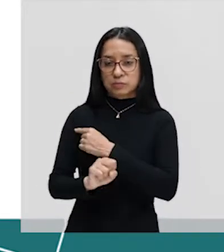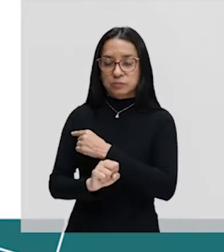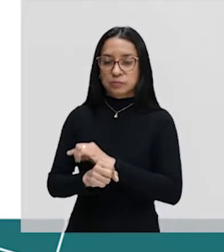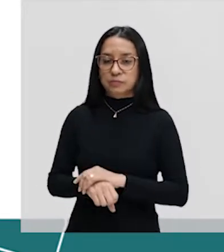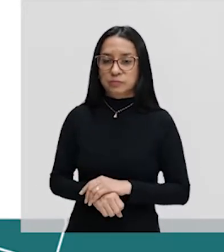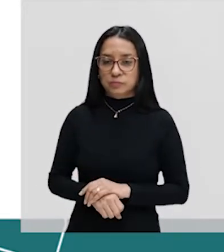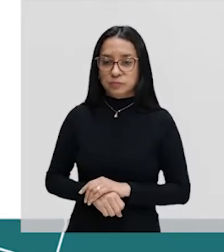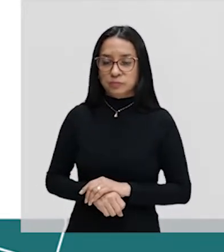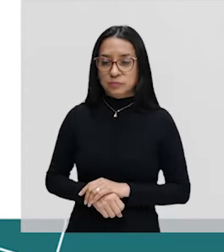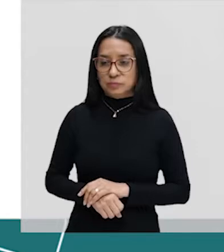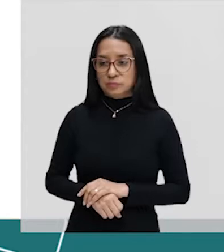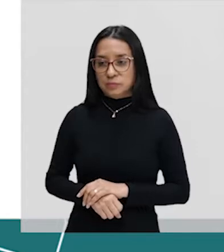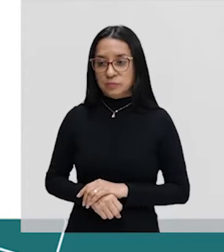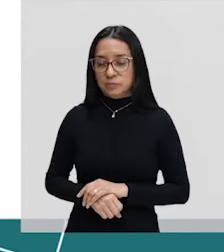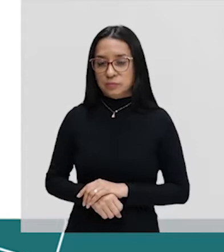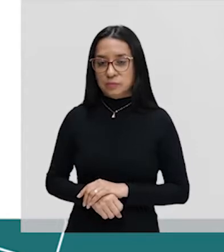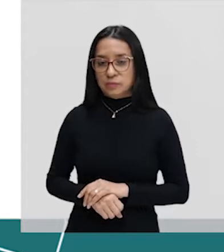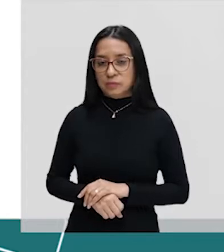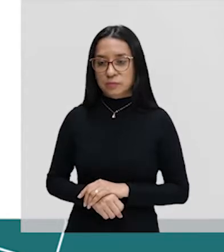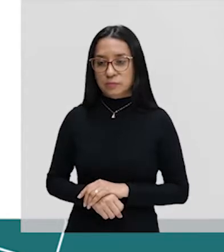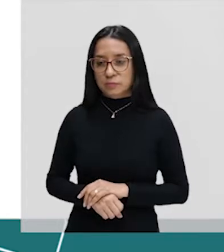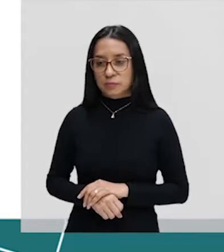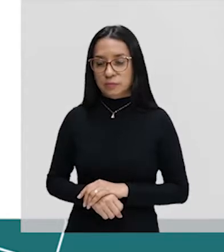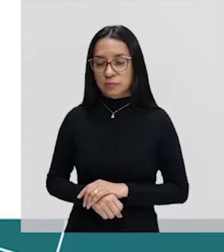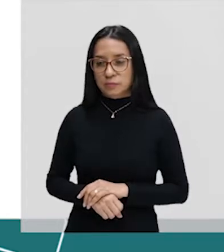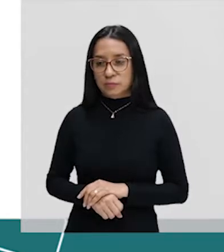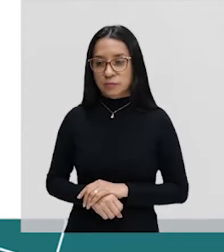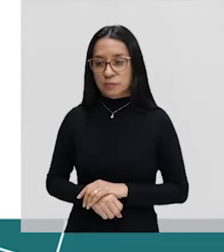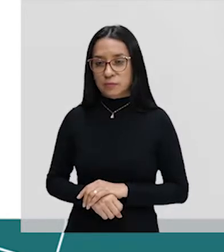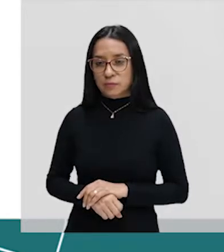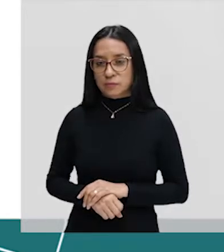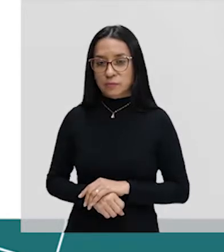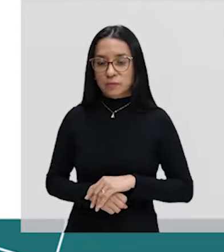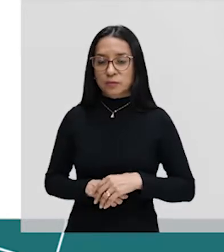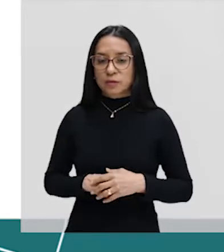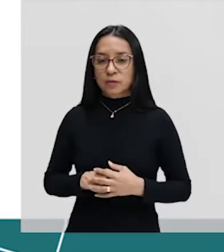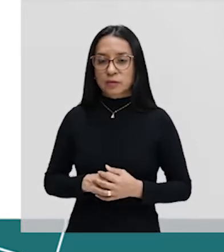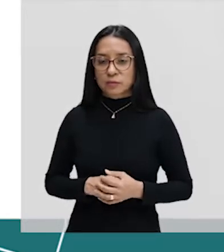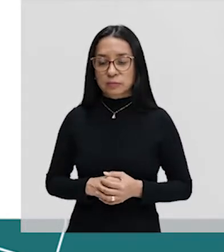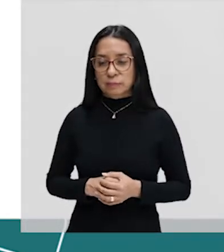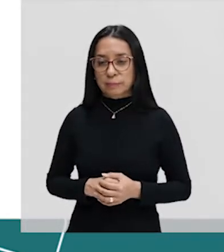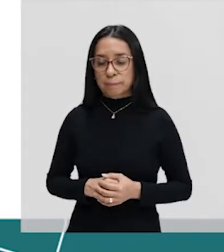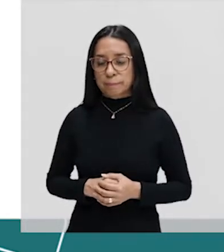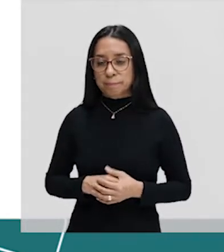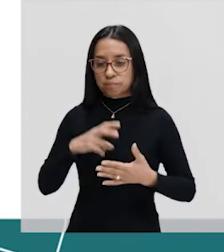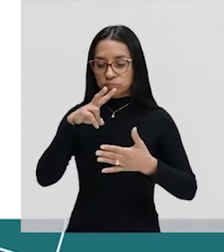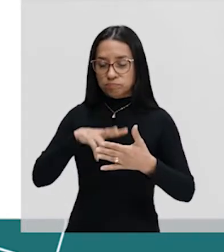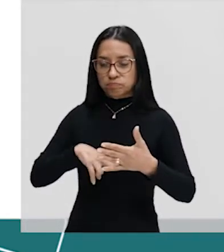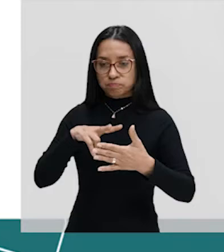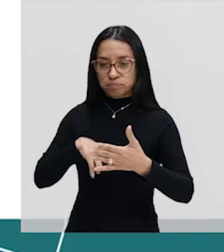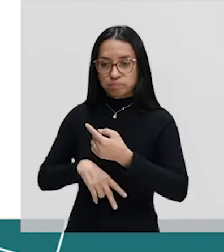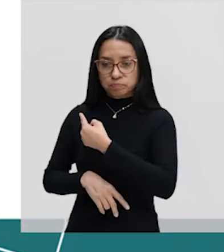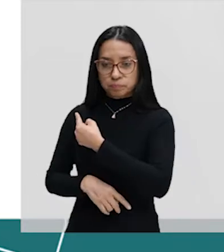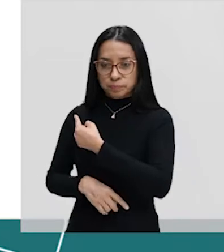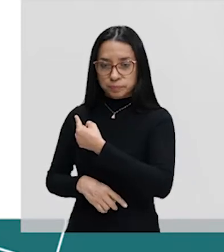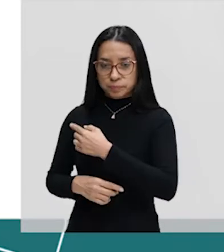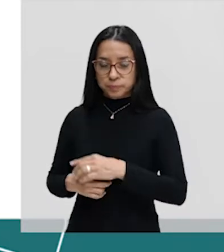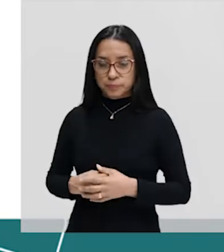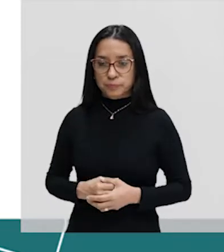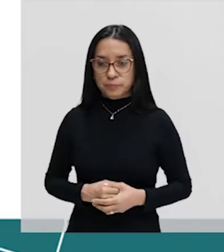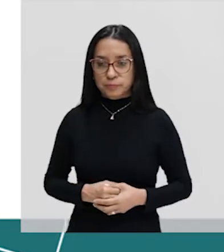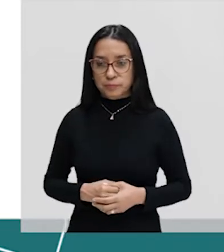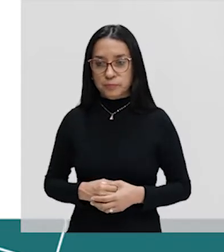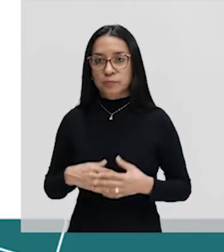bola lateral, lance livre após uma cesta. Não pode se demorar mais que 5 segundos quando marcado para soltar a